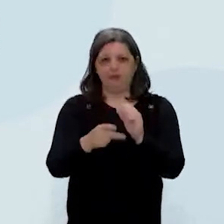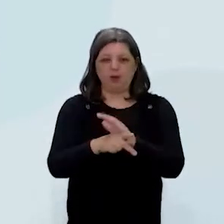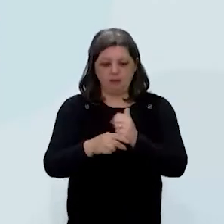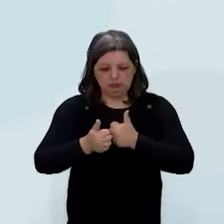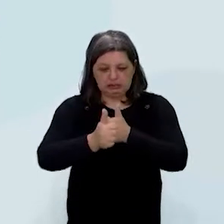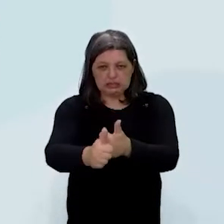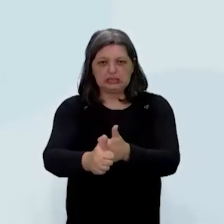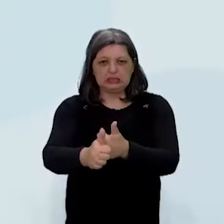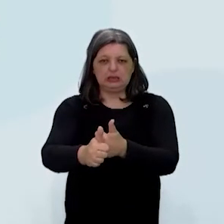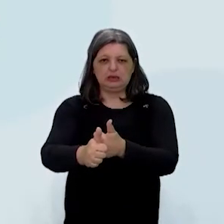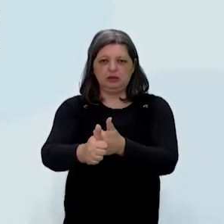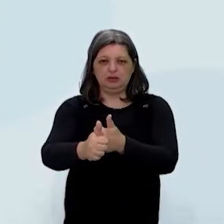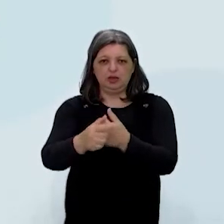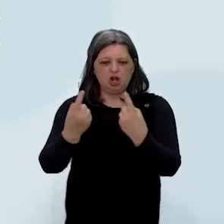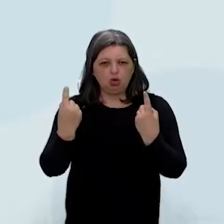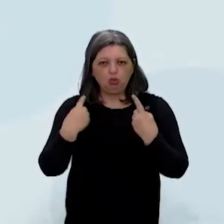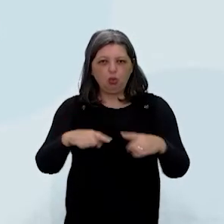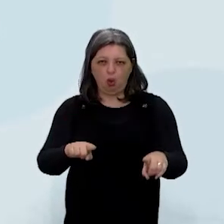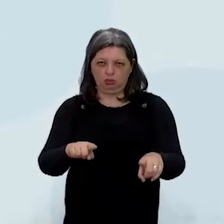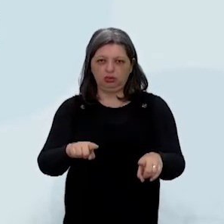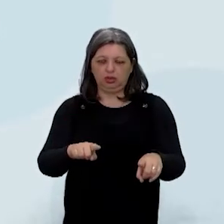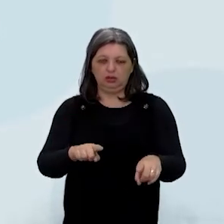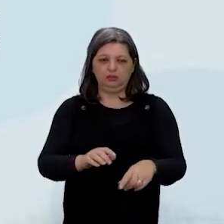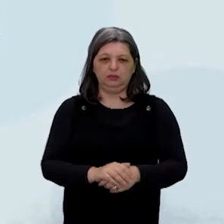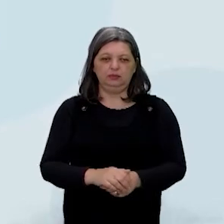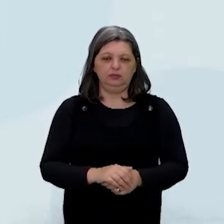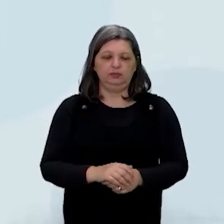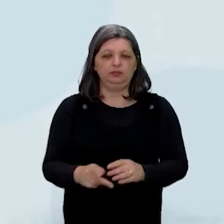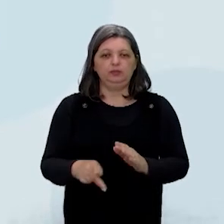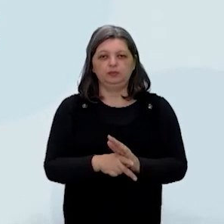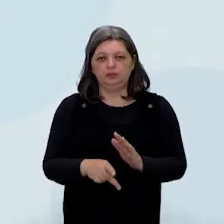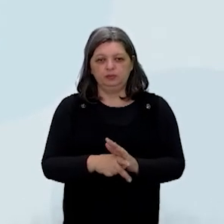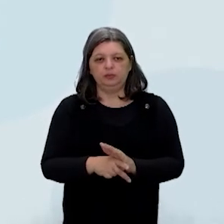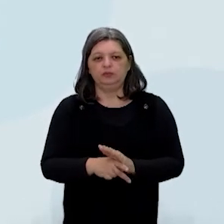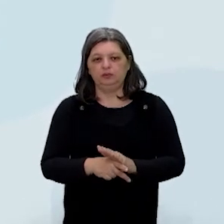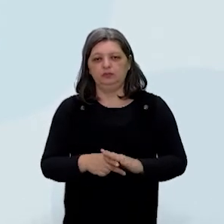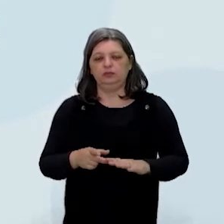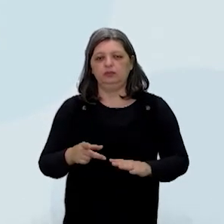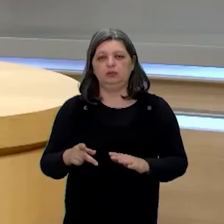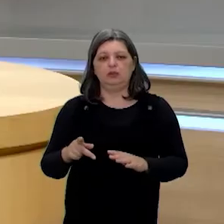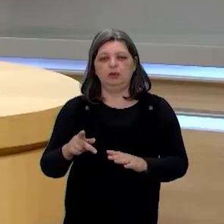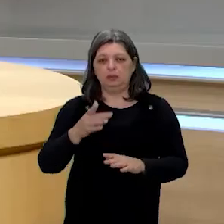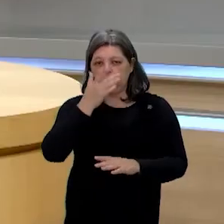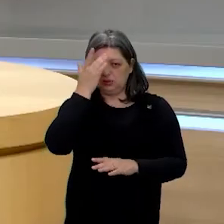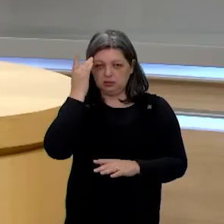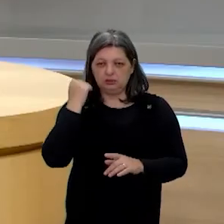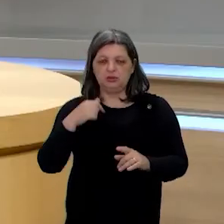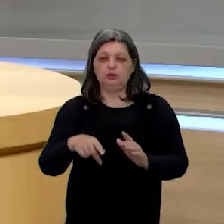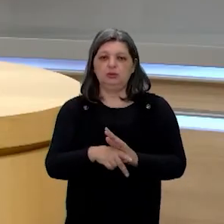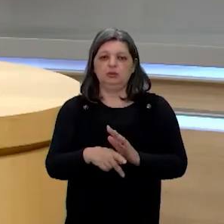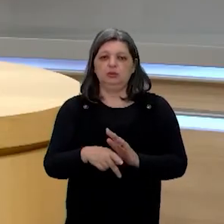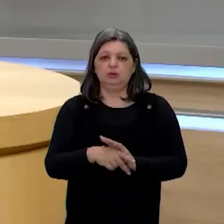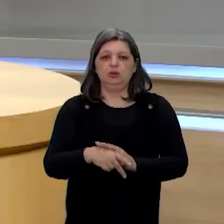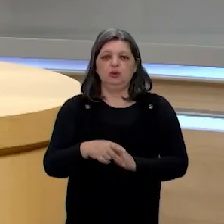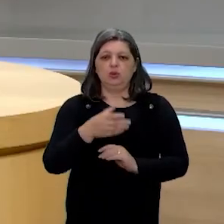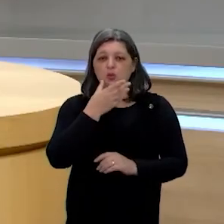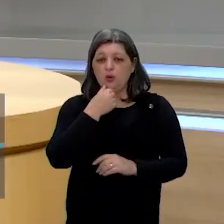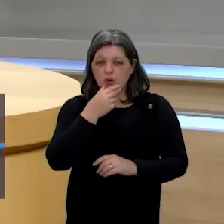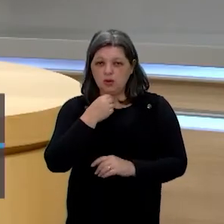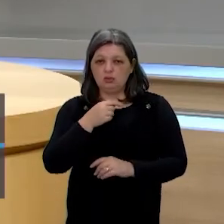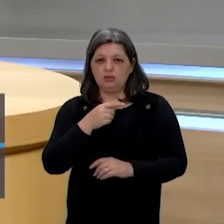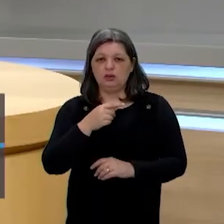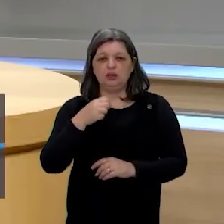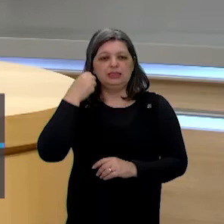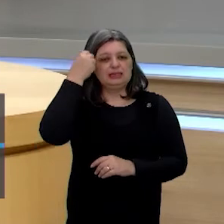perseguição a opositores, né, os supostamente comunistas ou aliados da União Soviética, foi o Joseph McCarthy, que foi um